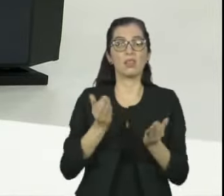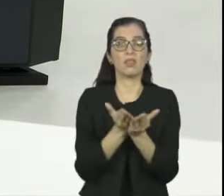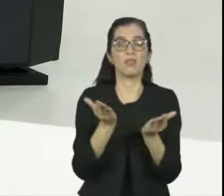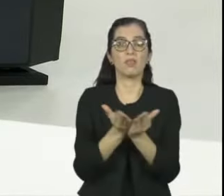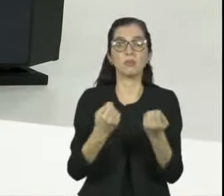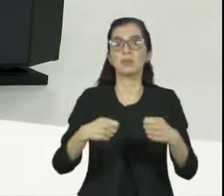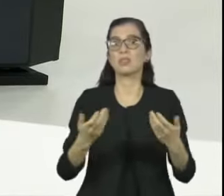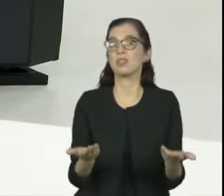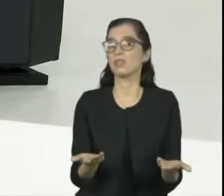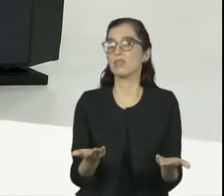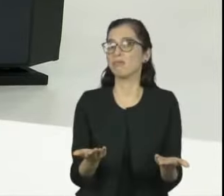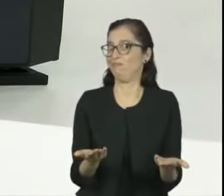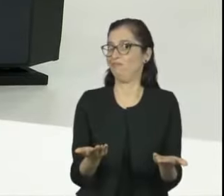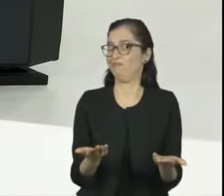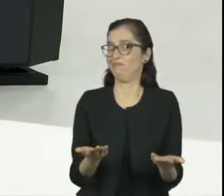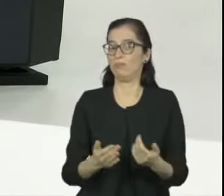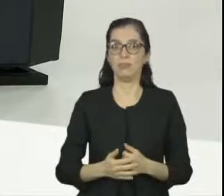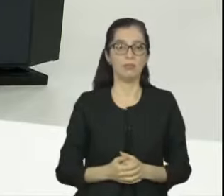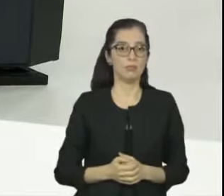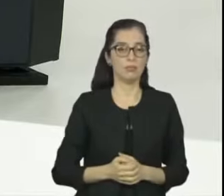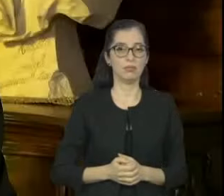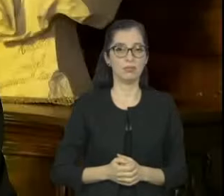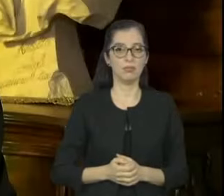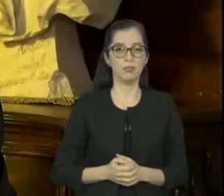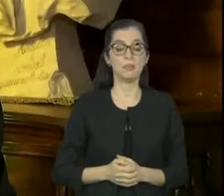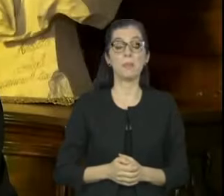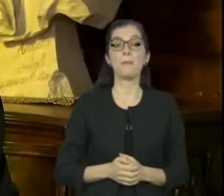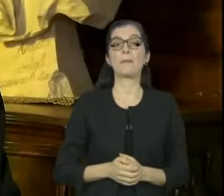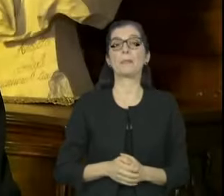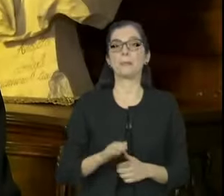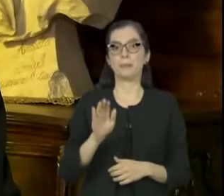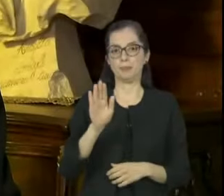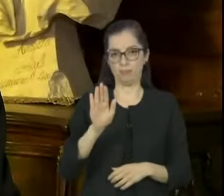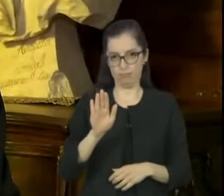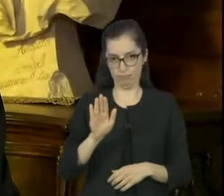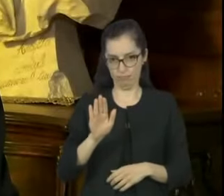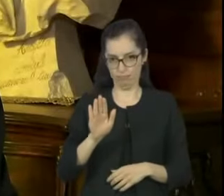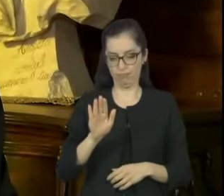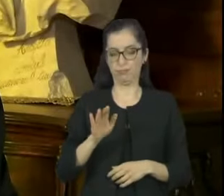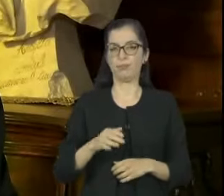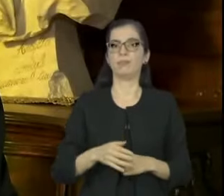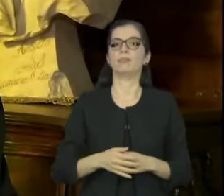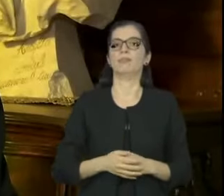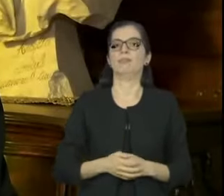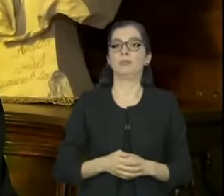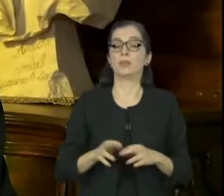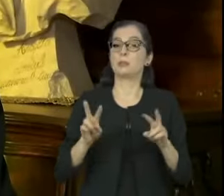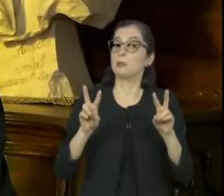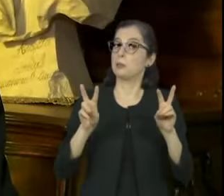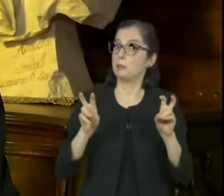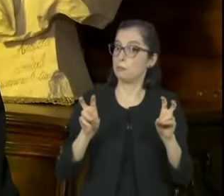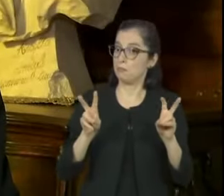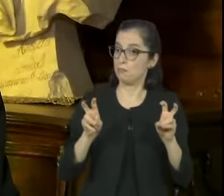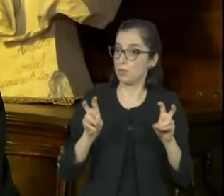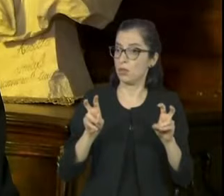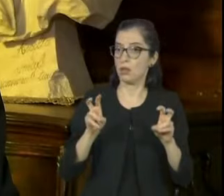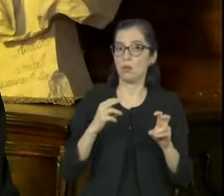é um dos fatores que não podemos subestimar